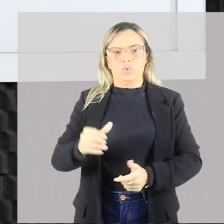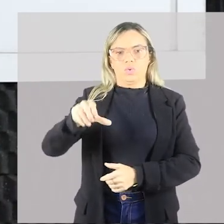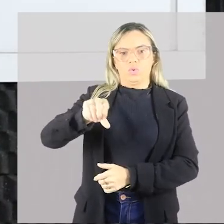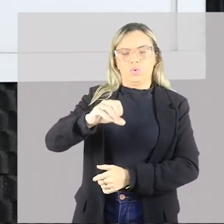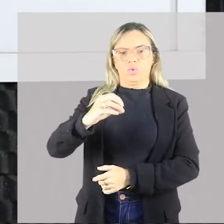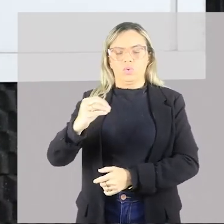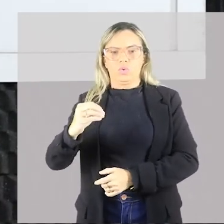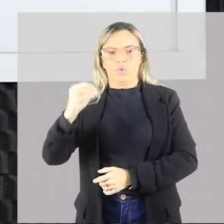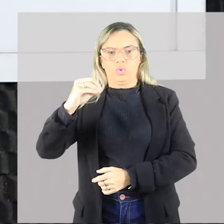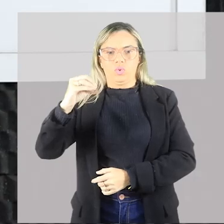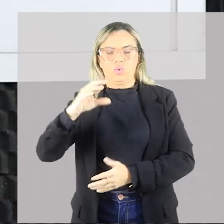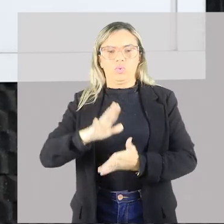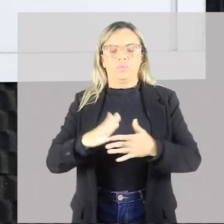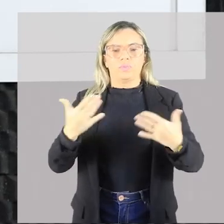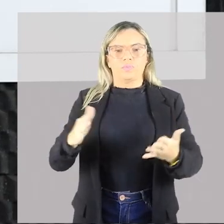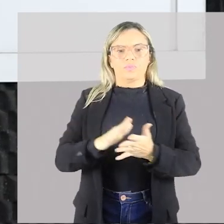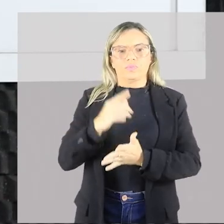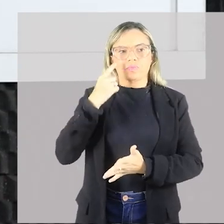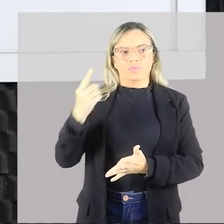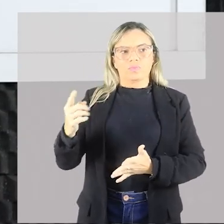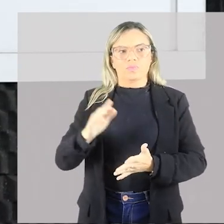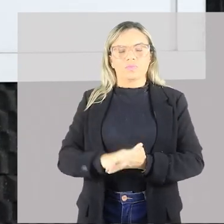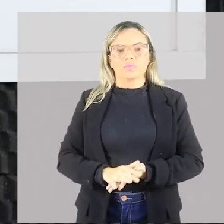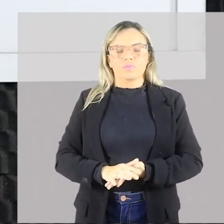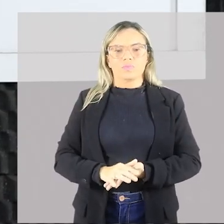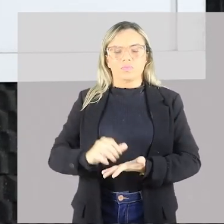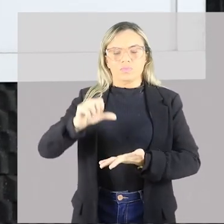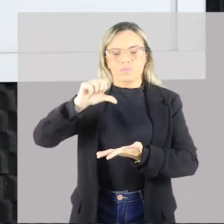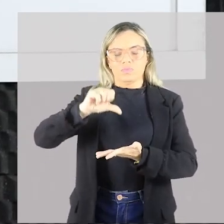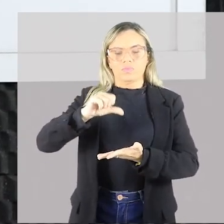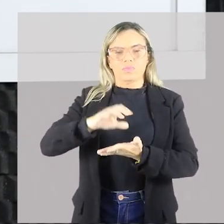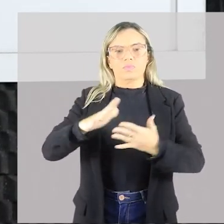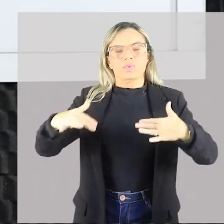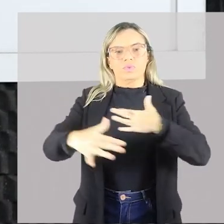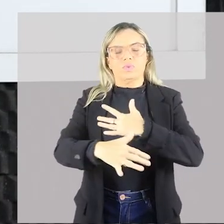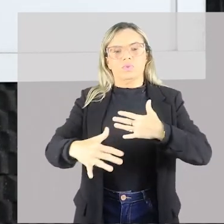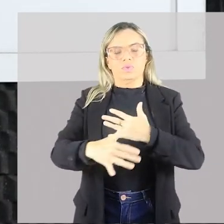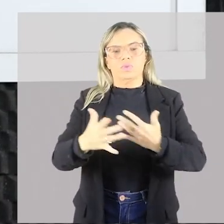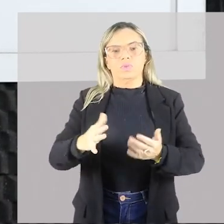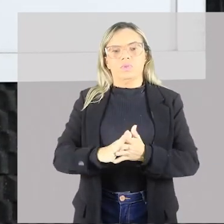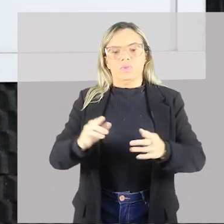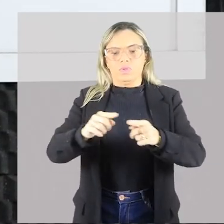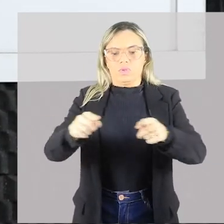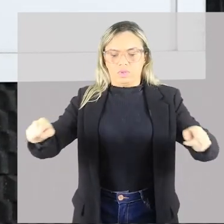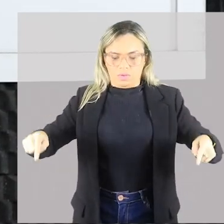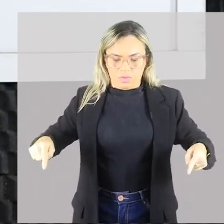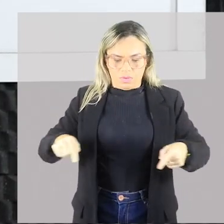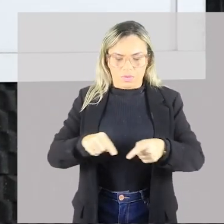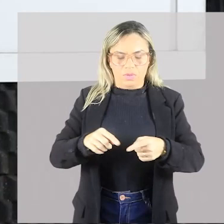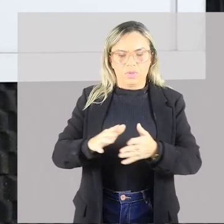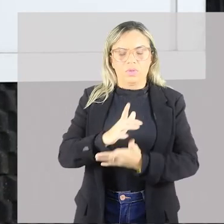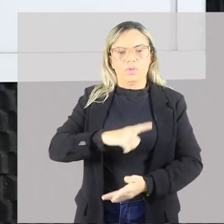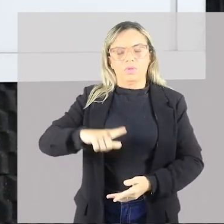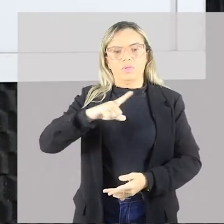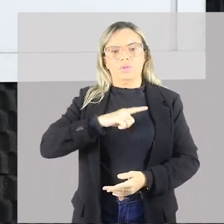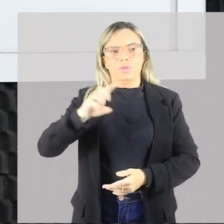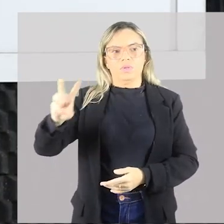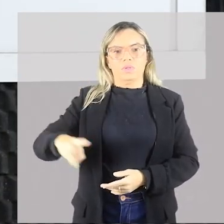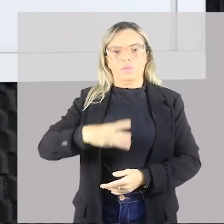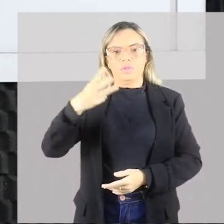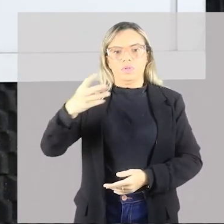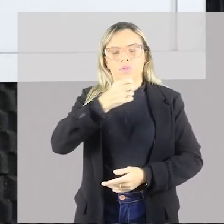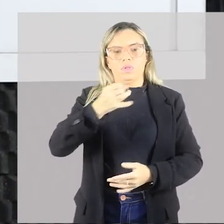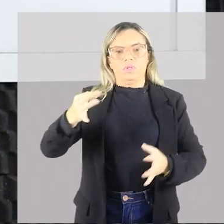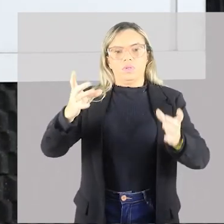os blocozinhos lá do centro, né? É verdade, ele é um paralelepípedo, né? Um formato. Então, você tem 3 dimensões, o